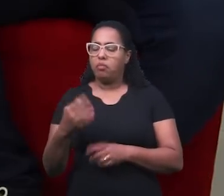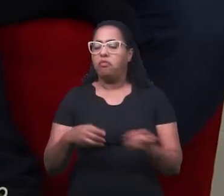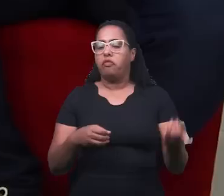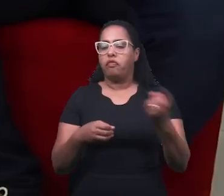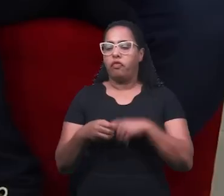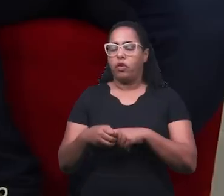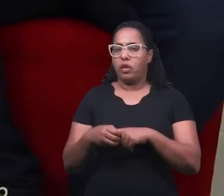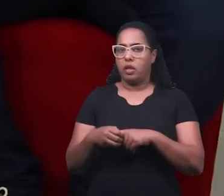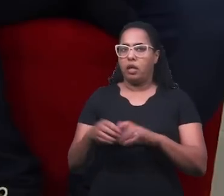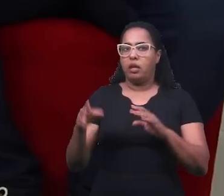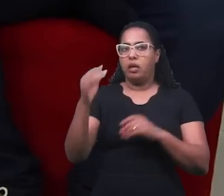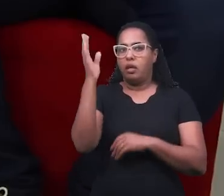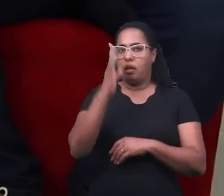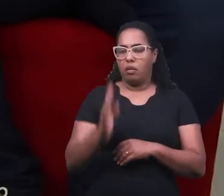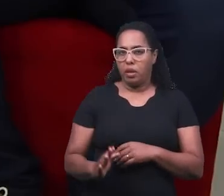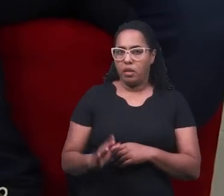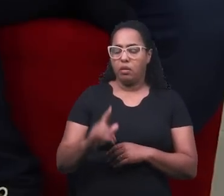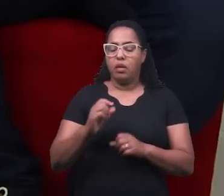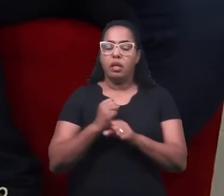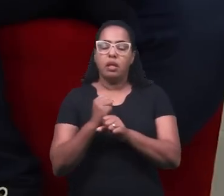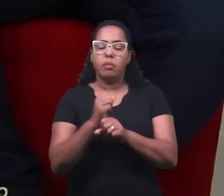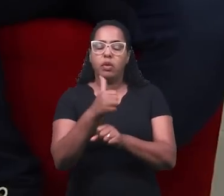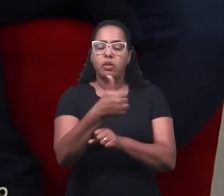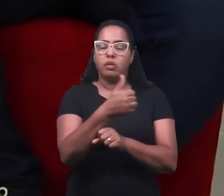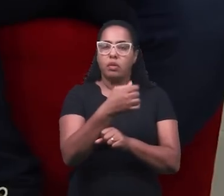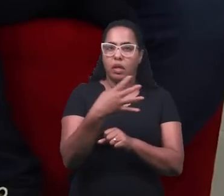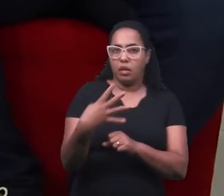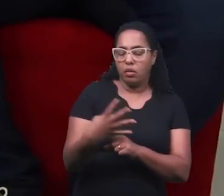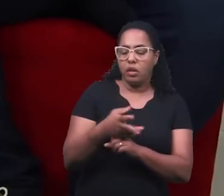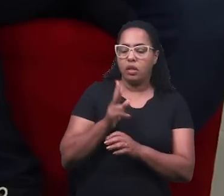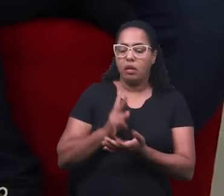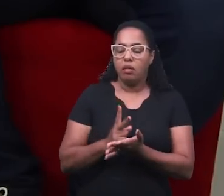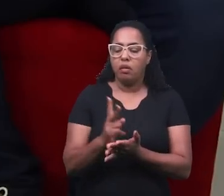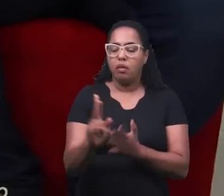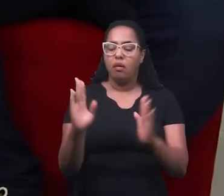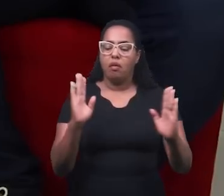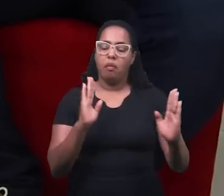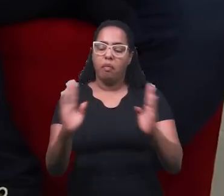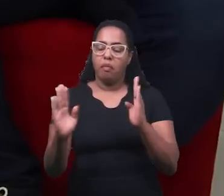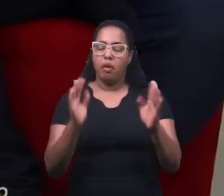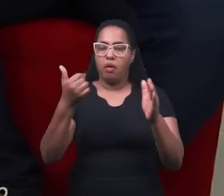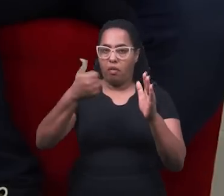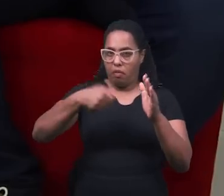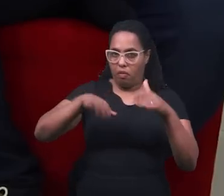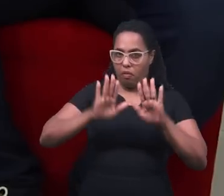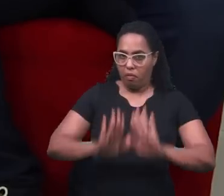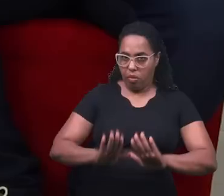anos nós oramos para aquela nação. Permanecemos no Brasil nesse período